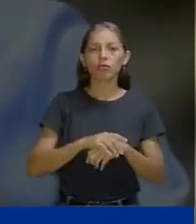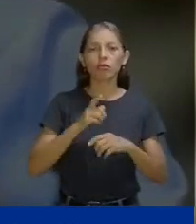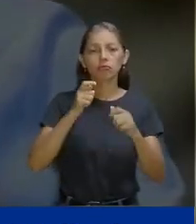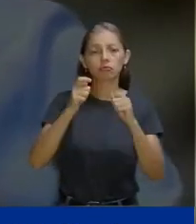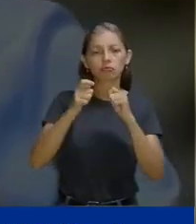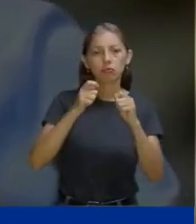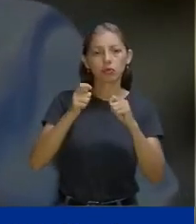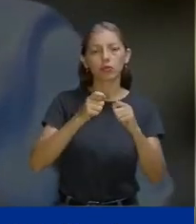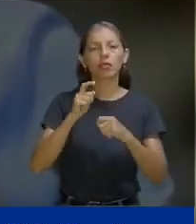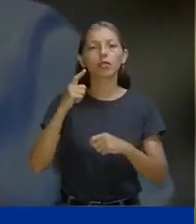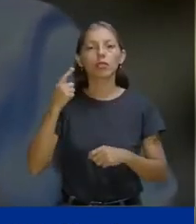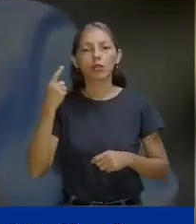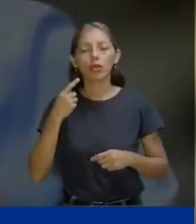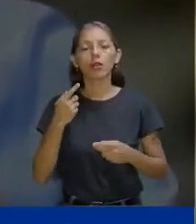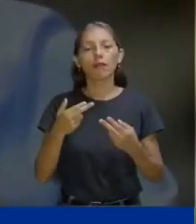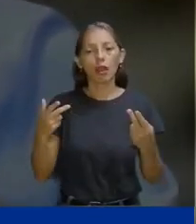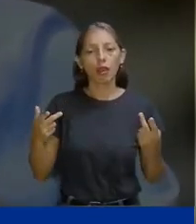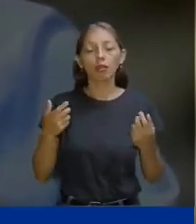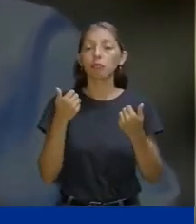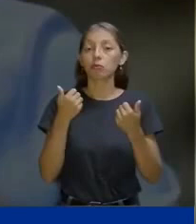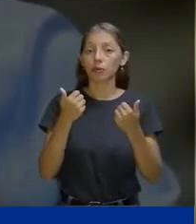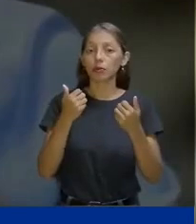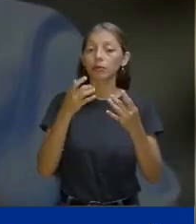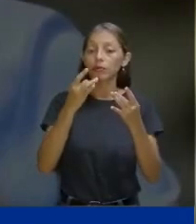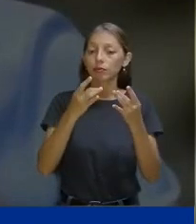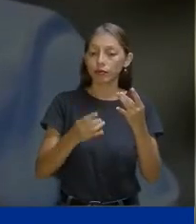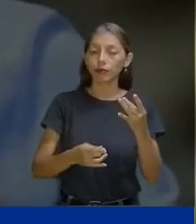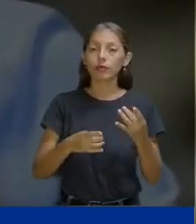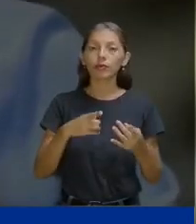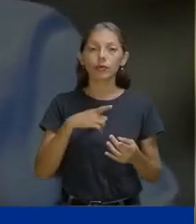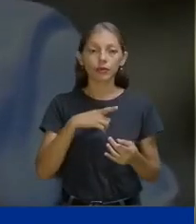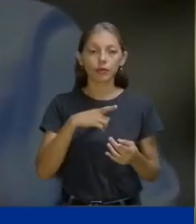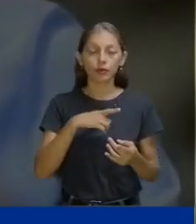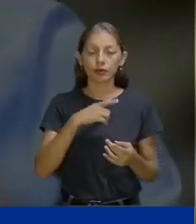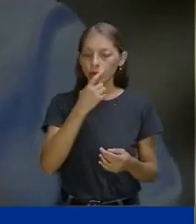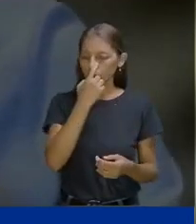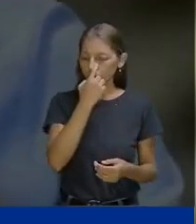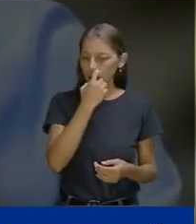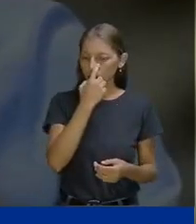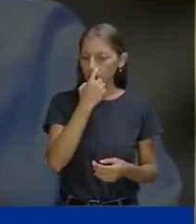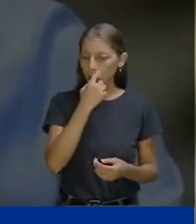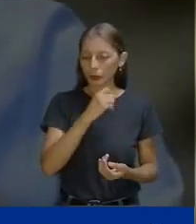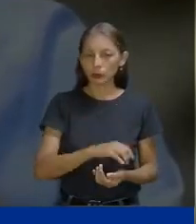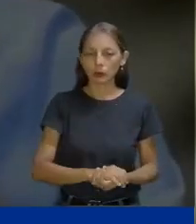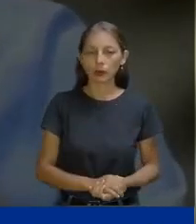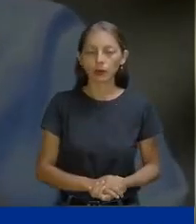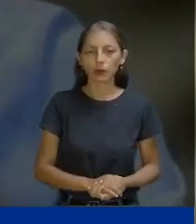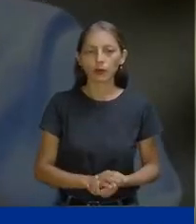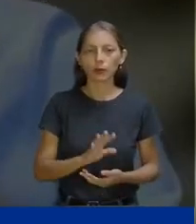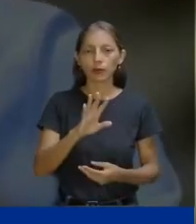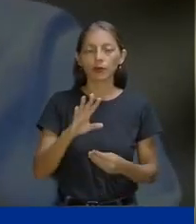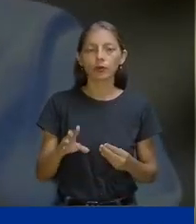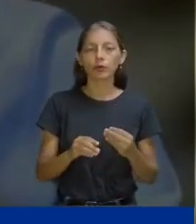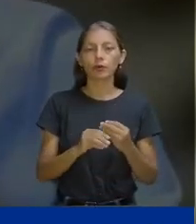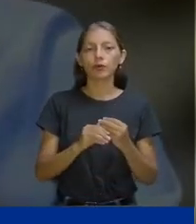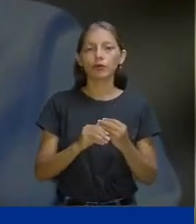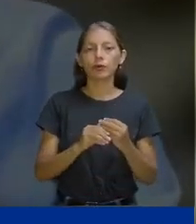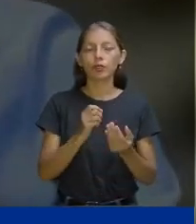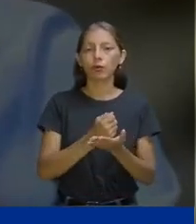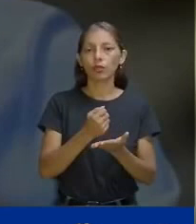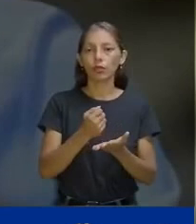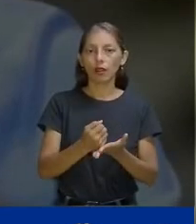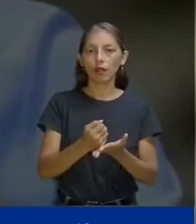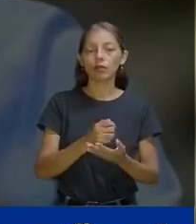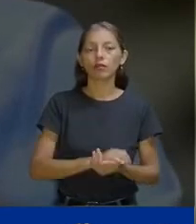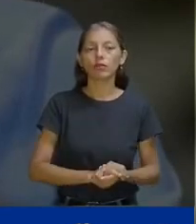jurídico, então, muito bem detalhado. Então, não obstante a isso, também foram juntados contratos